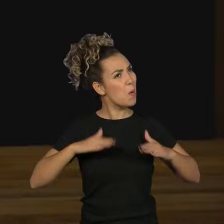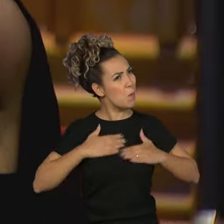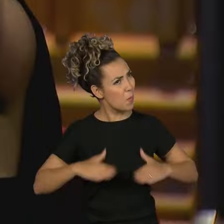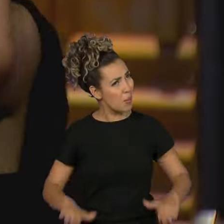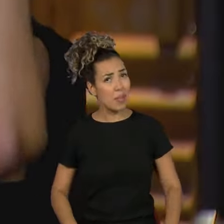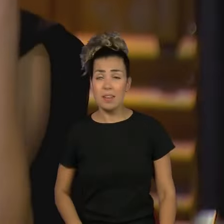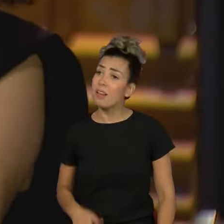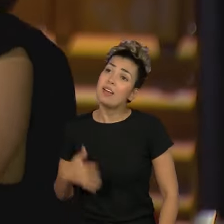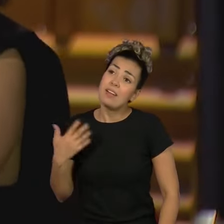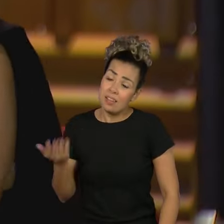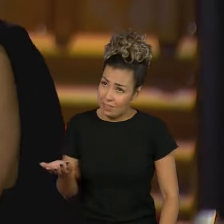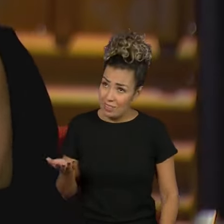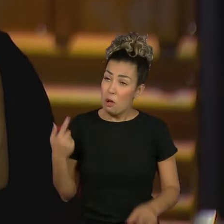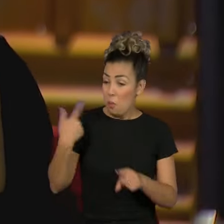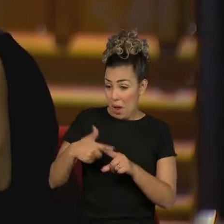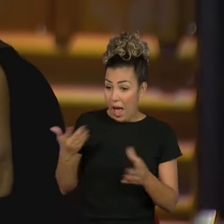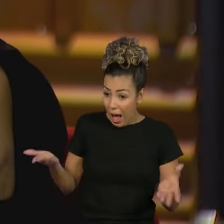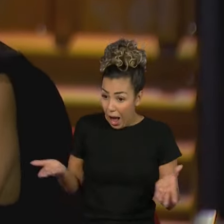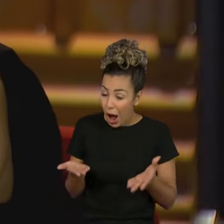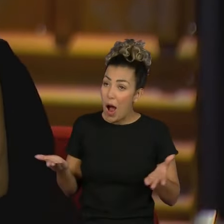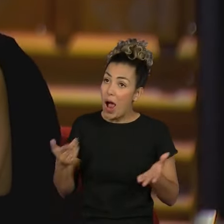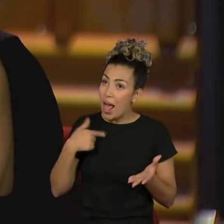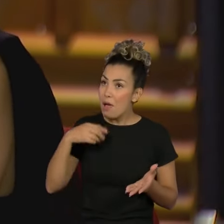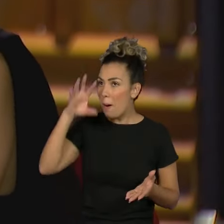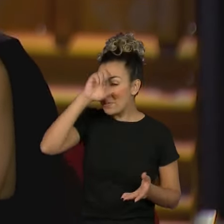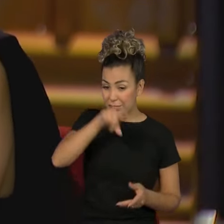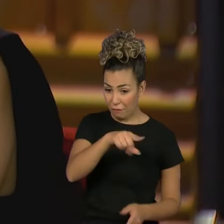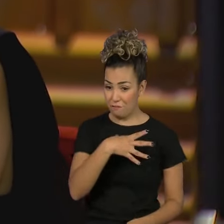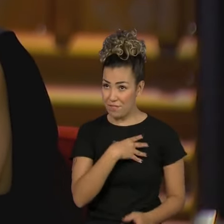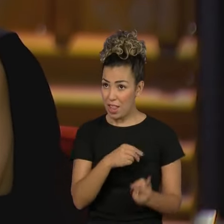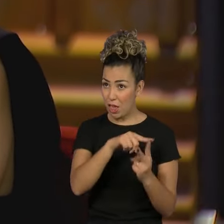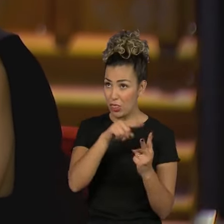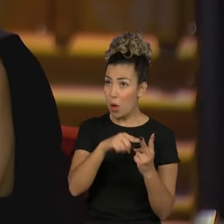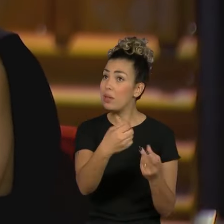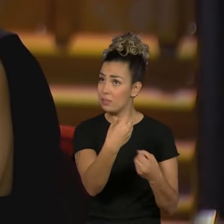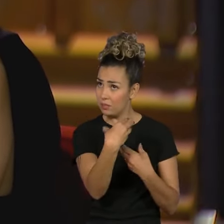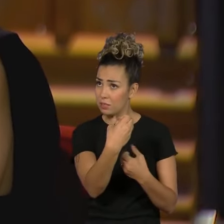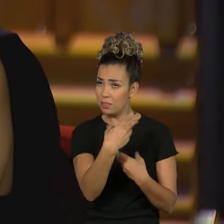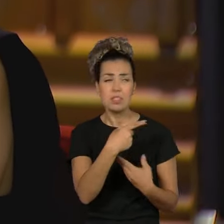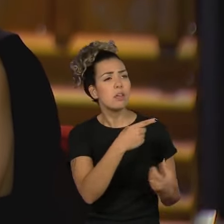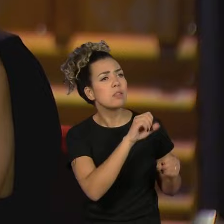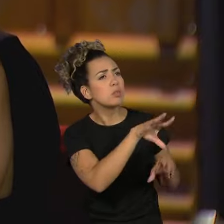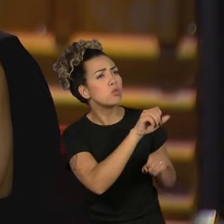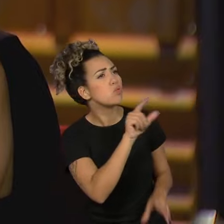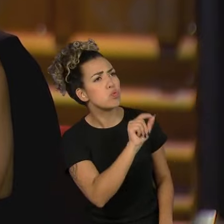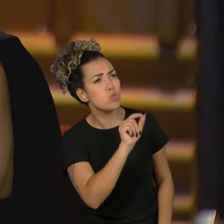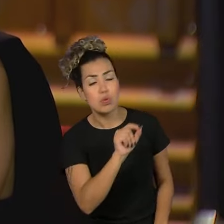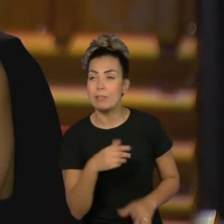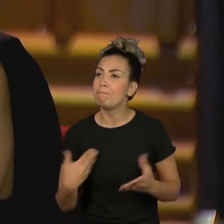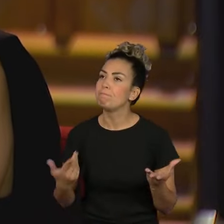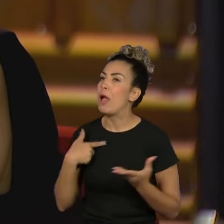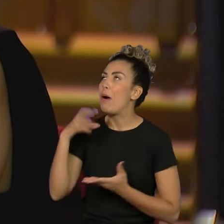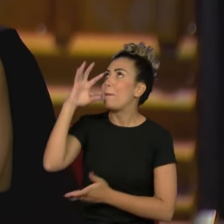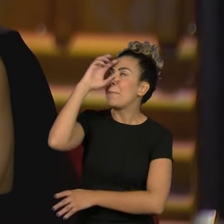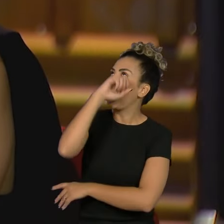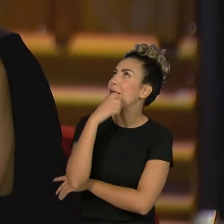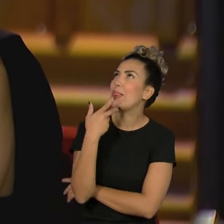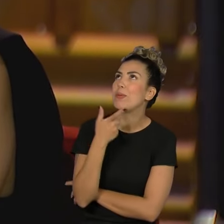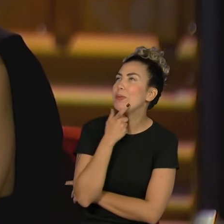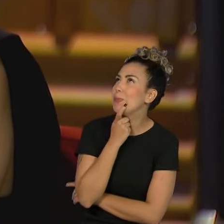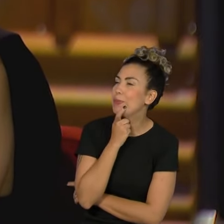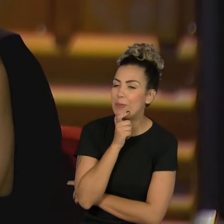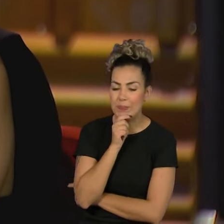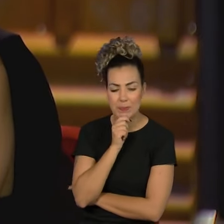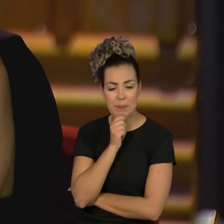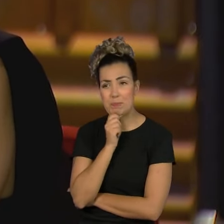é porque eu acho que agora eu aprendo muito com as minhas filhas assim o que que você aprende fala eu aprendo Ah eu